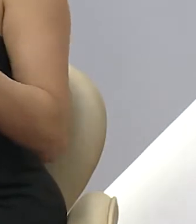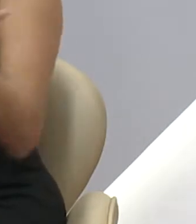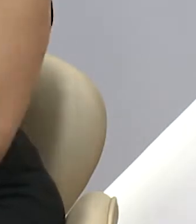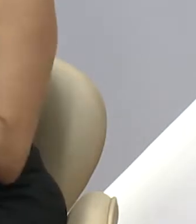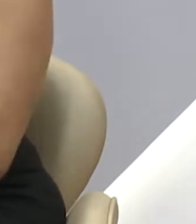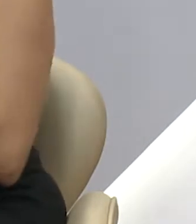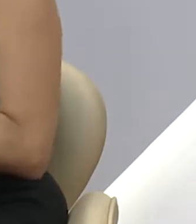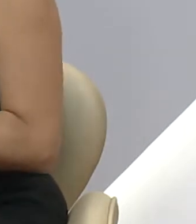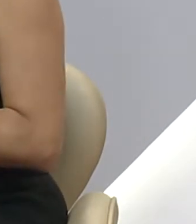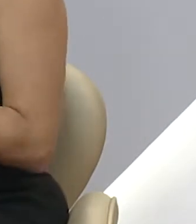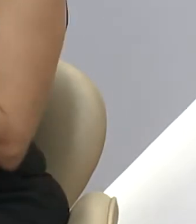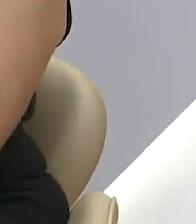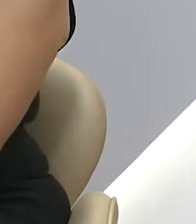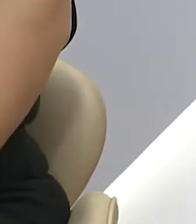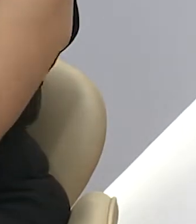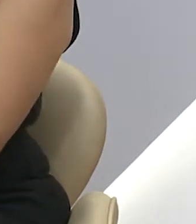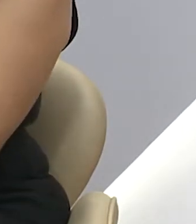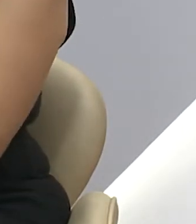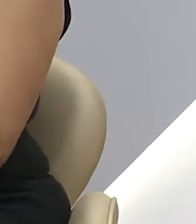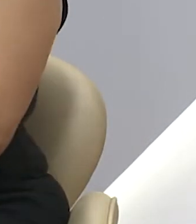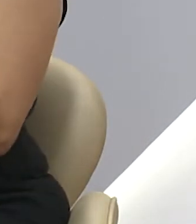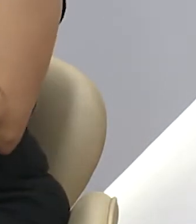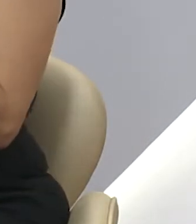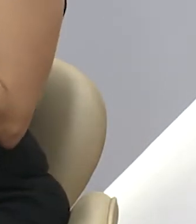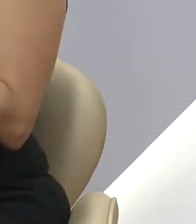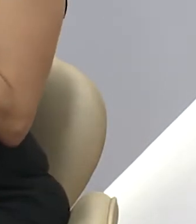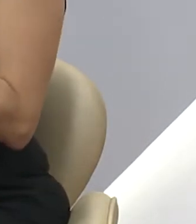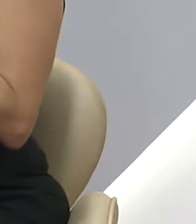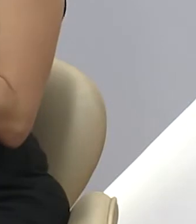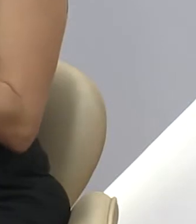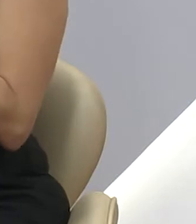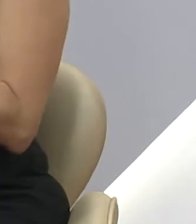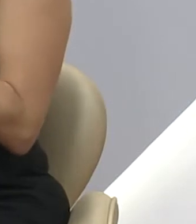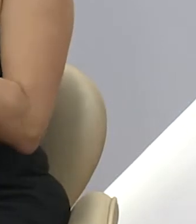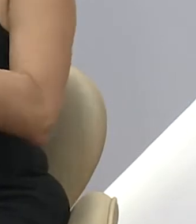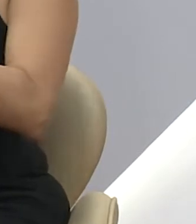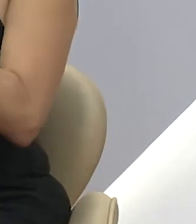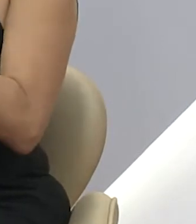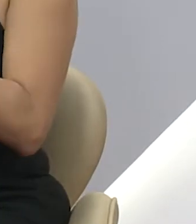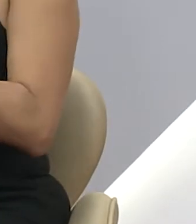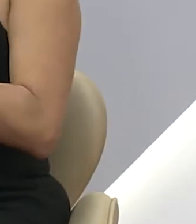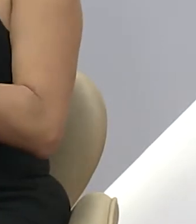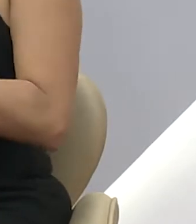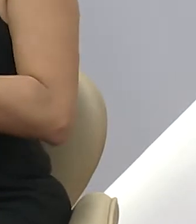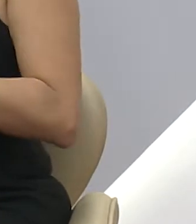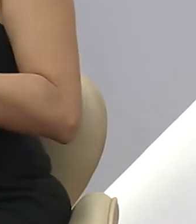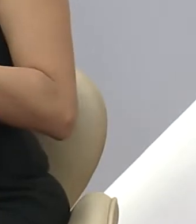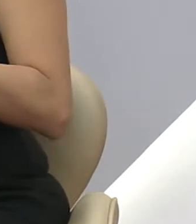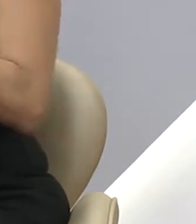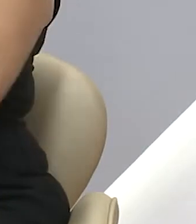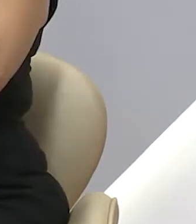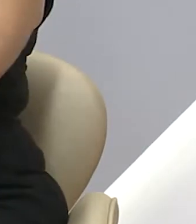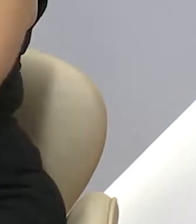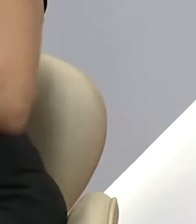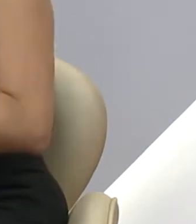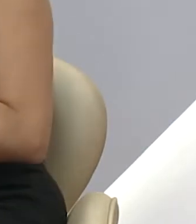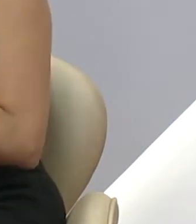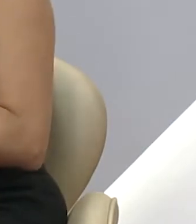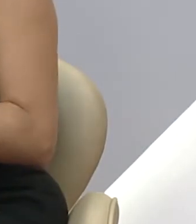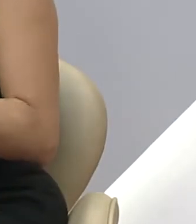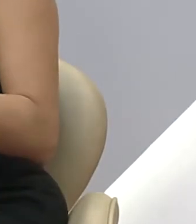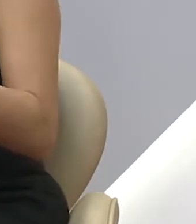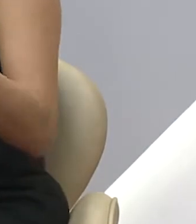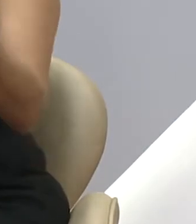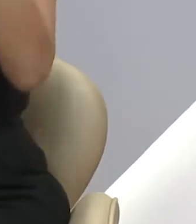sim, mais reconhecimento, mas isso ainda não está pronto, ainda faltam muitos desafios ainda para os direitos das